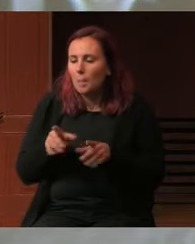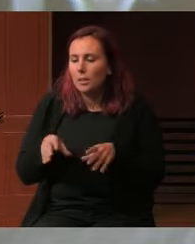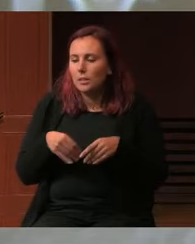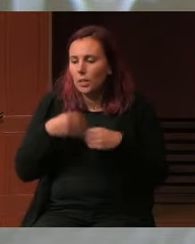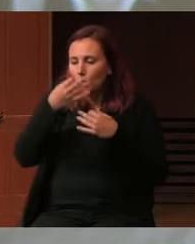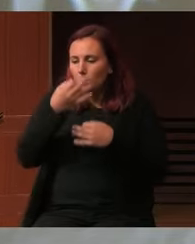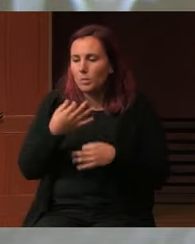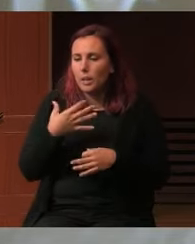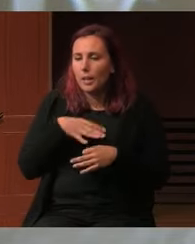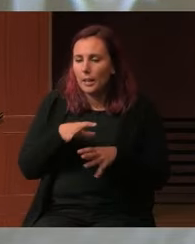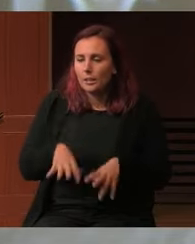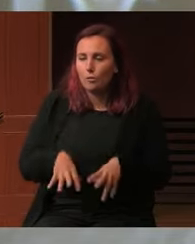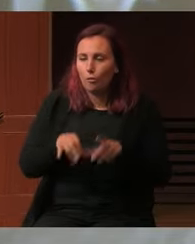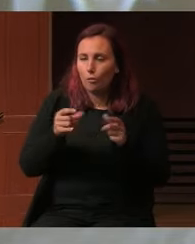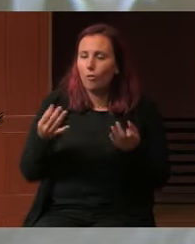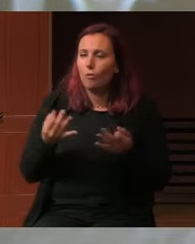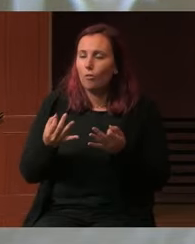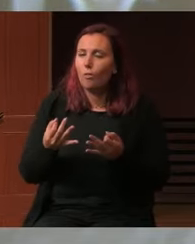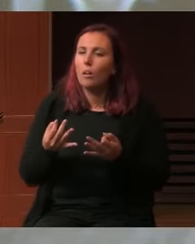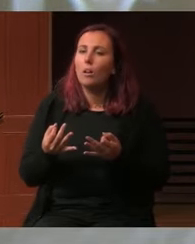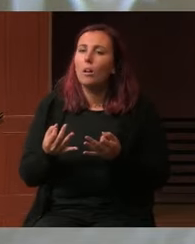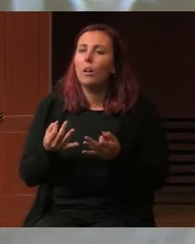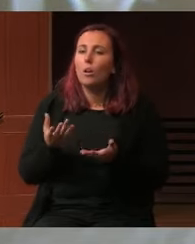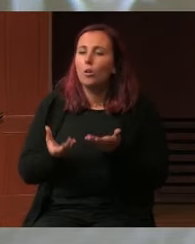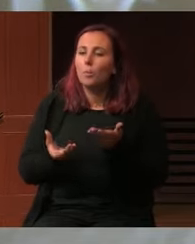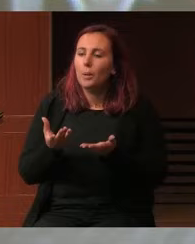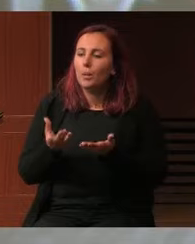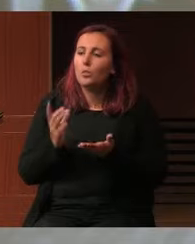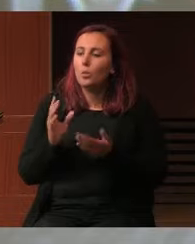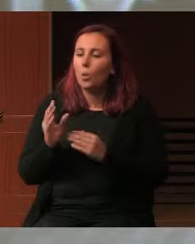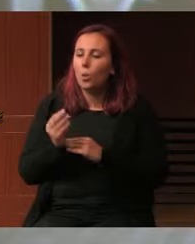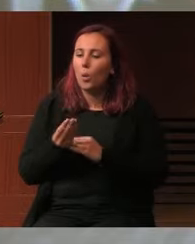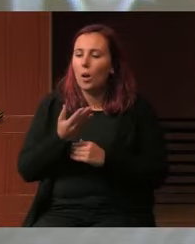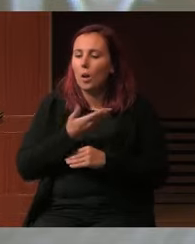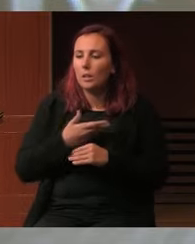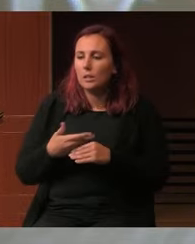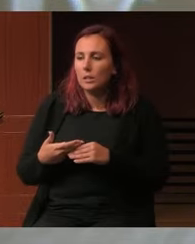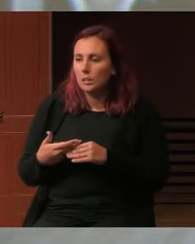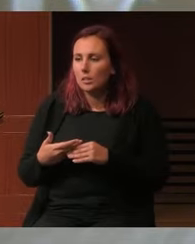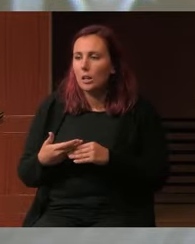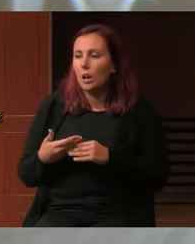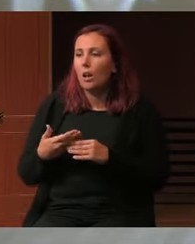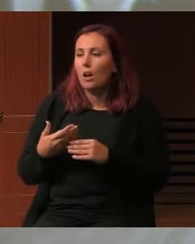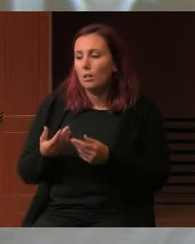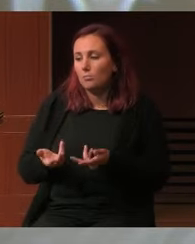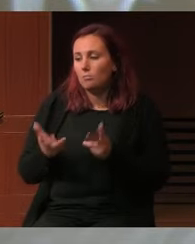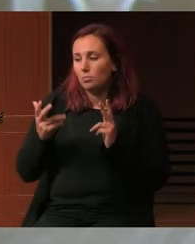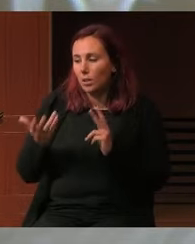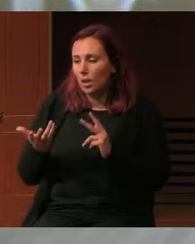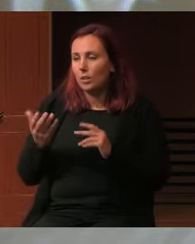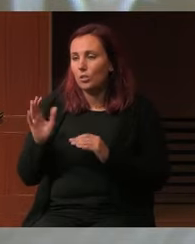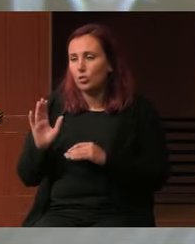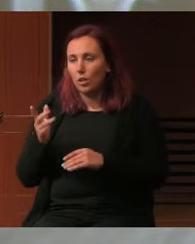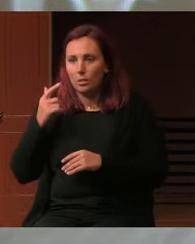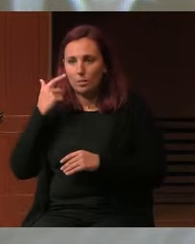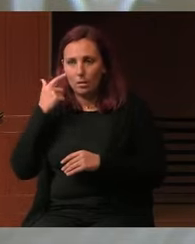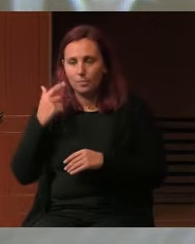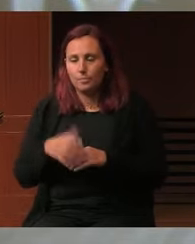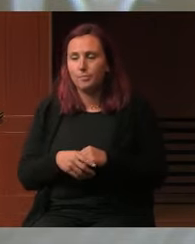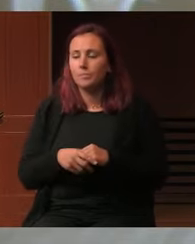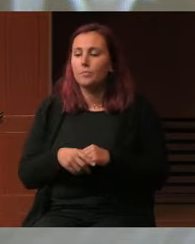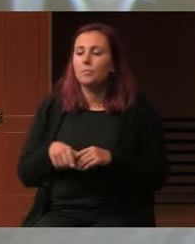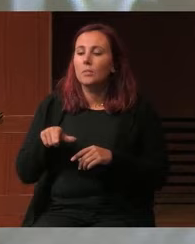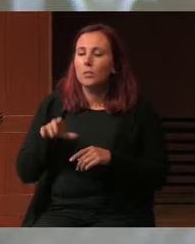comportamentos que quer desenvolver com os artefactos que efetivamente tem ao dispor. Esta